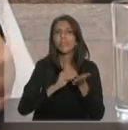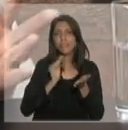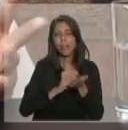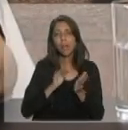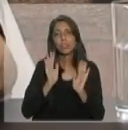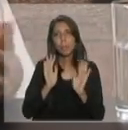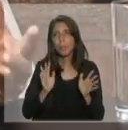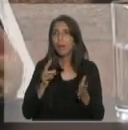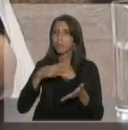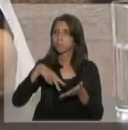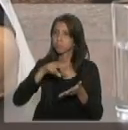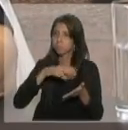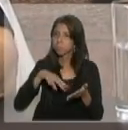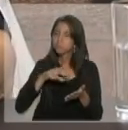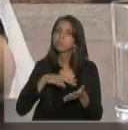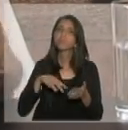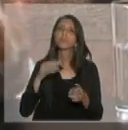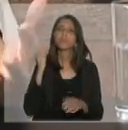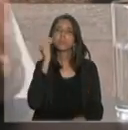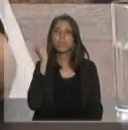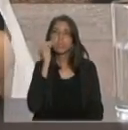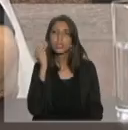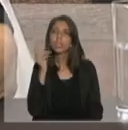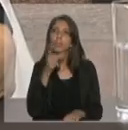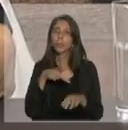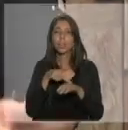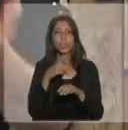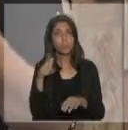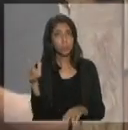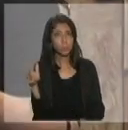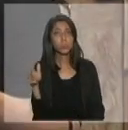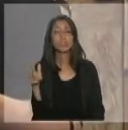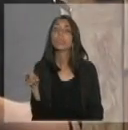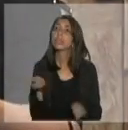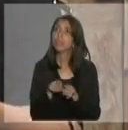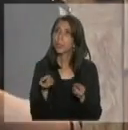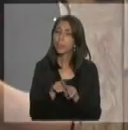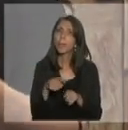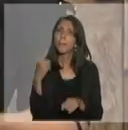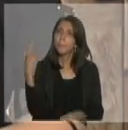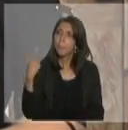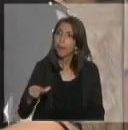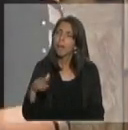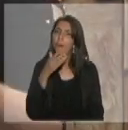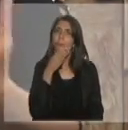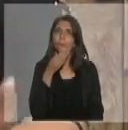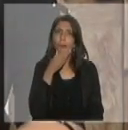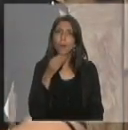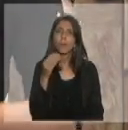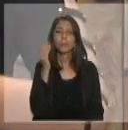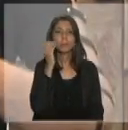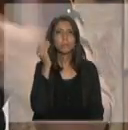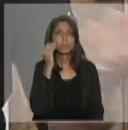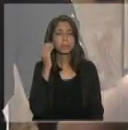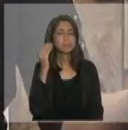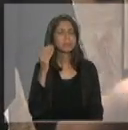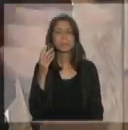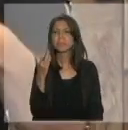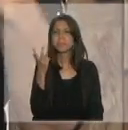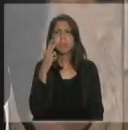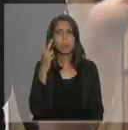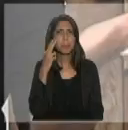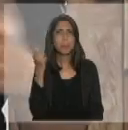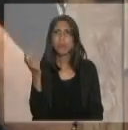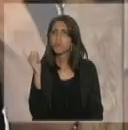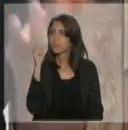bailarinos estão indo para fora e marcando o Brasil, o nome do Brasil lá fora. E estão chegando mais homens, os meninos, para fazer balé sem